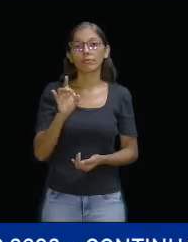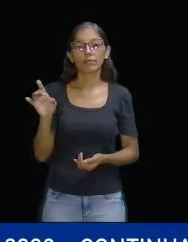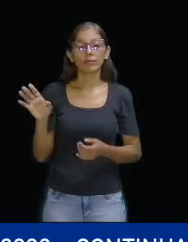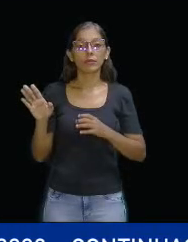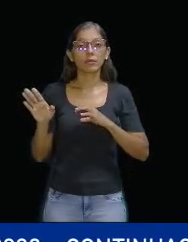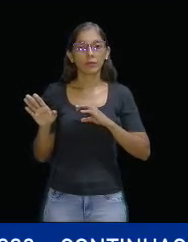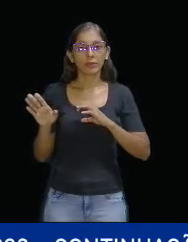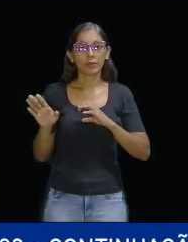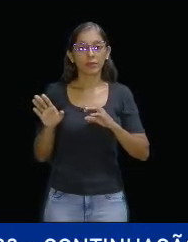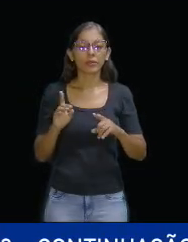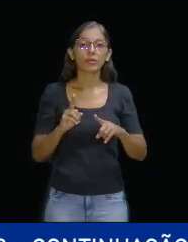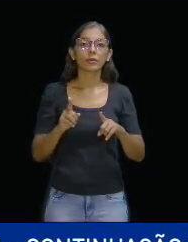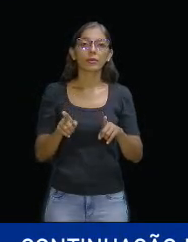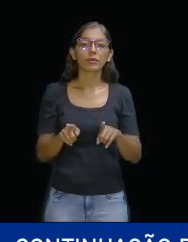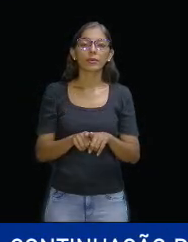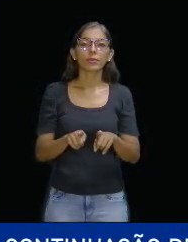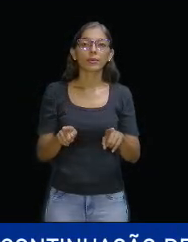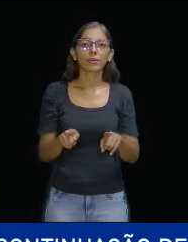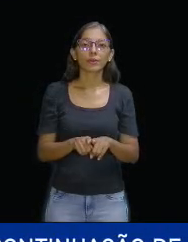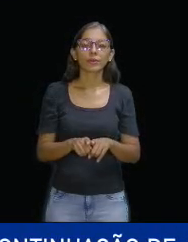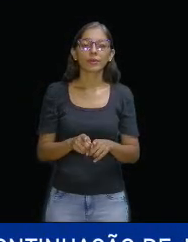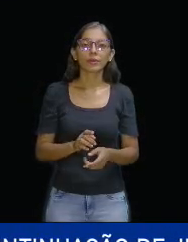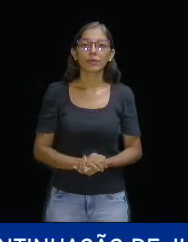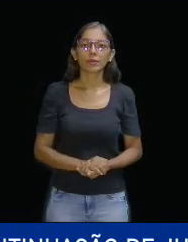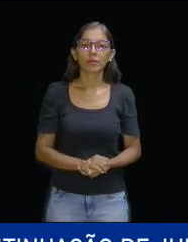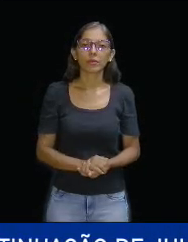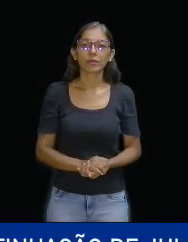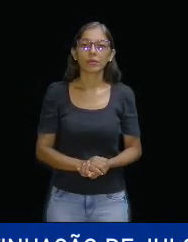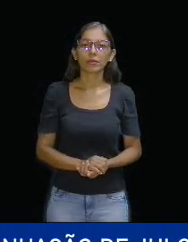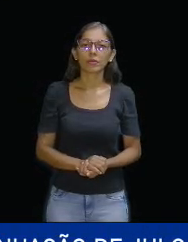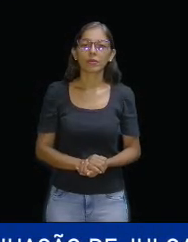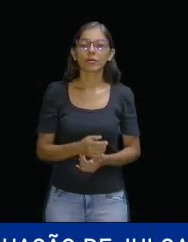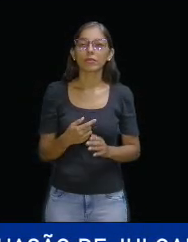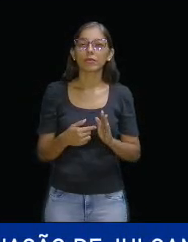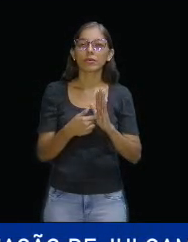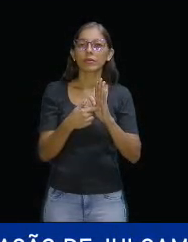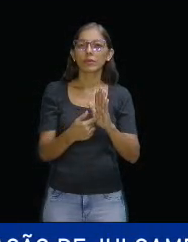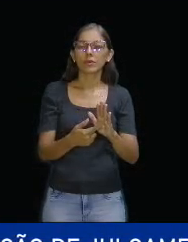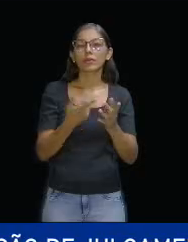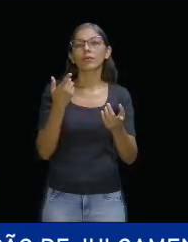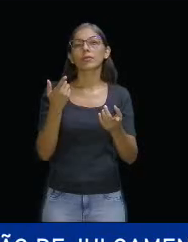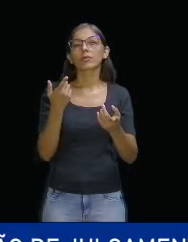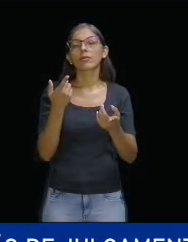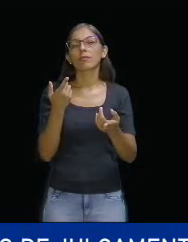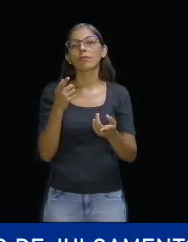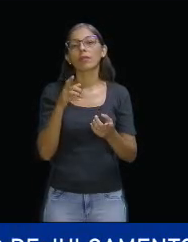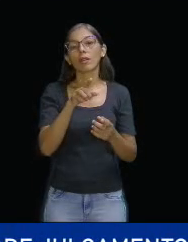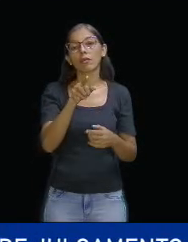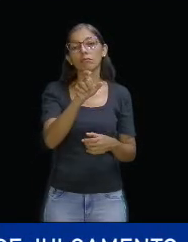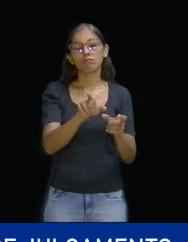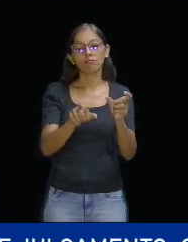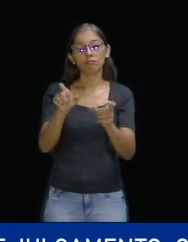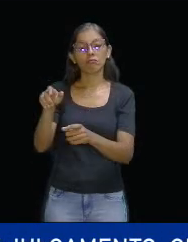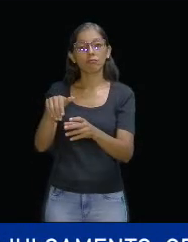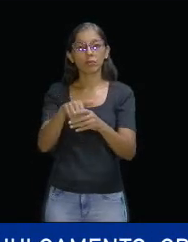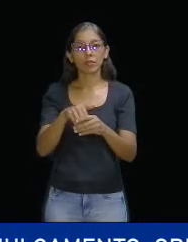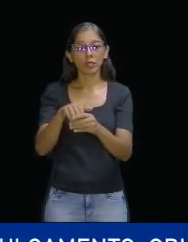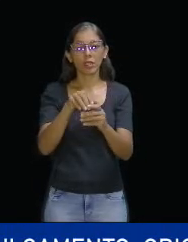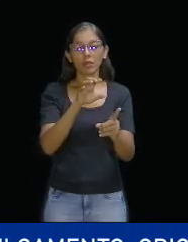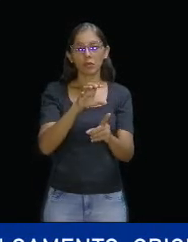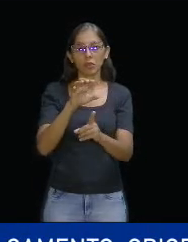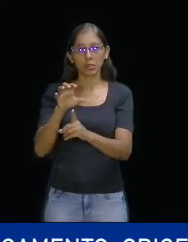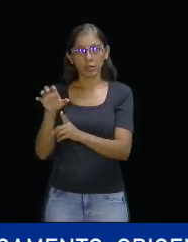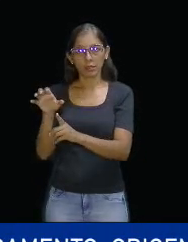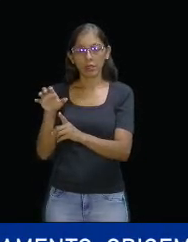disso, não se logrou demonstrar que os elementos visuais tenham sido empregados com o objetivo de influenciar o eleitor, angariar votos ou desequilibrar a